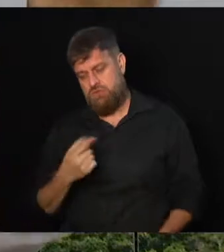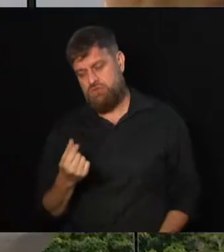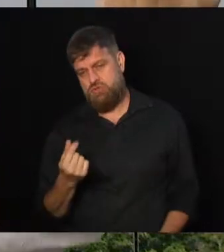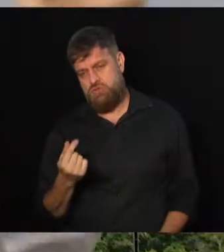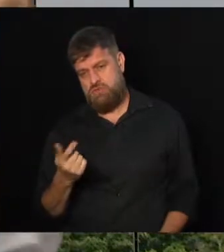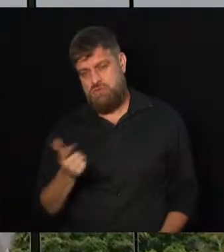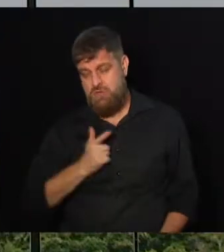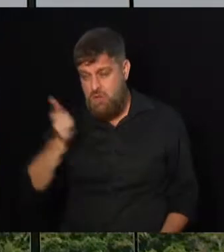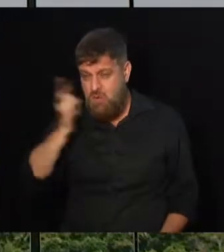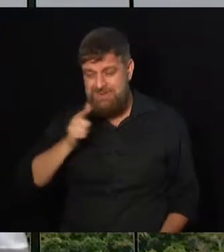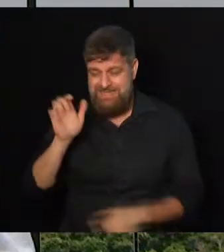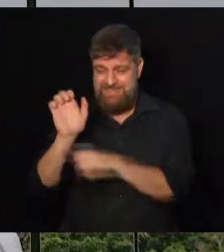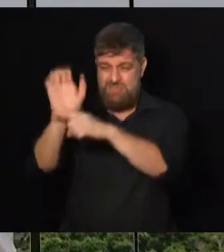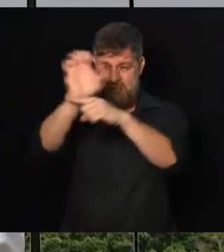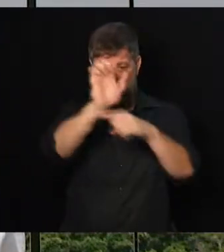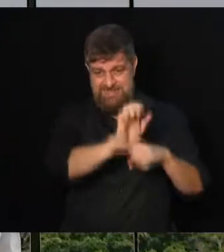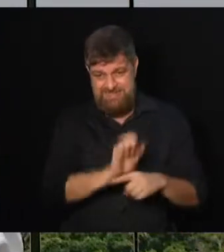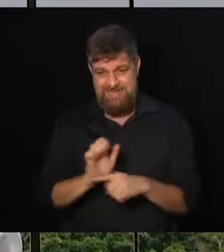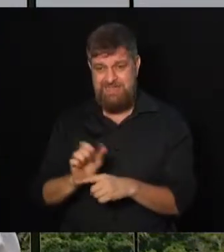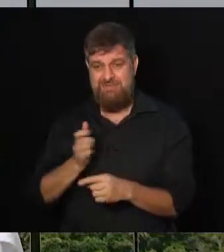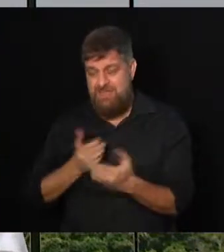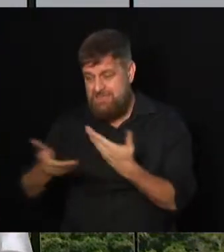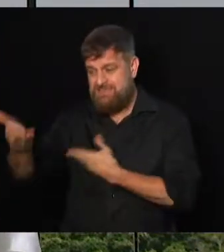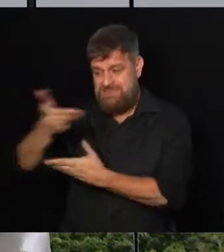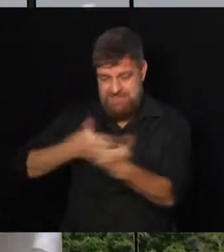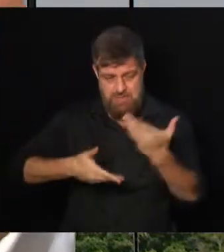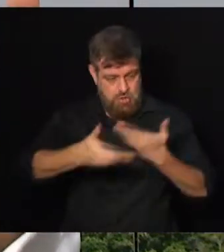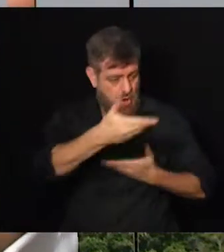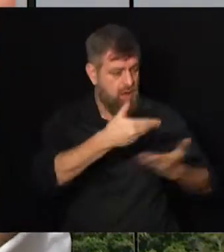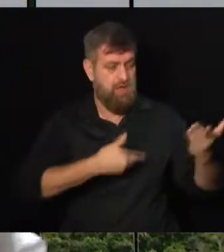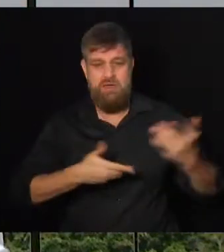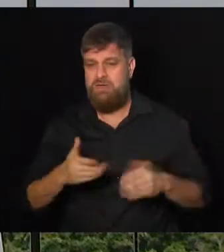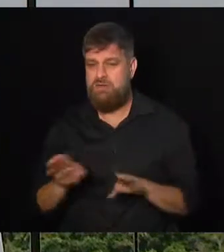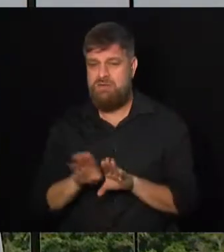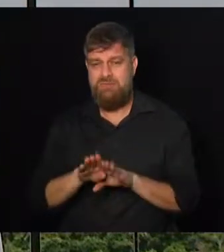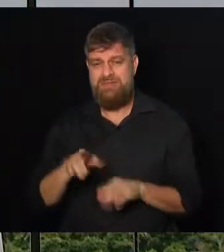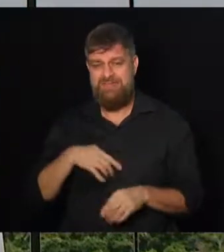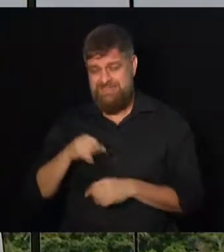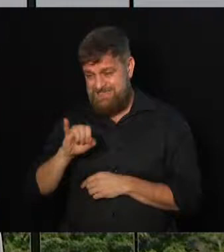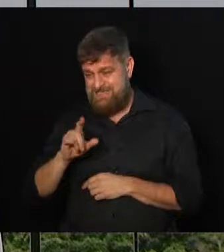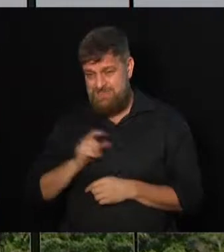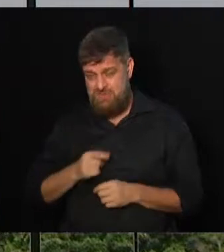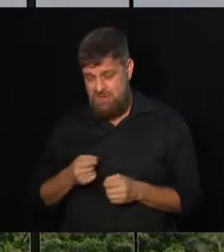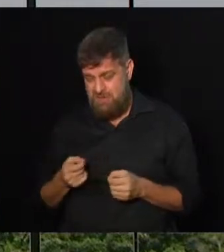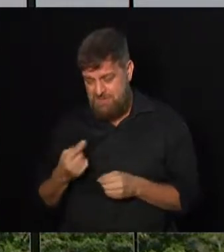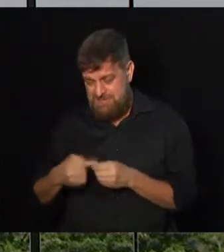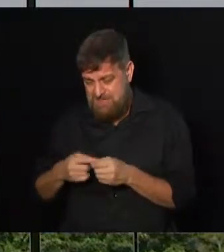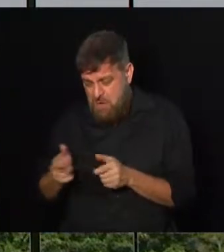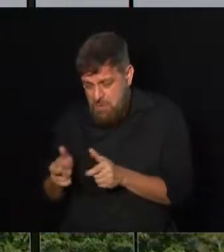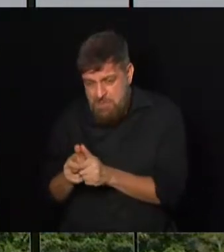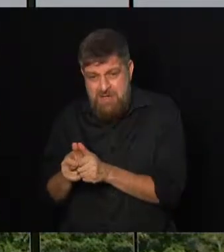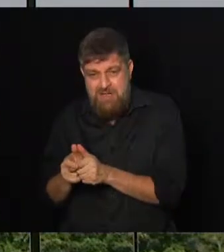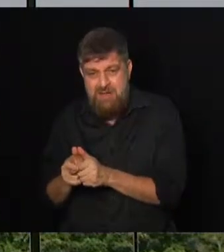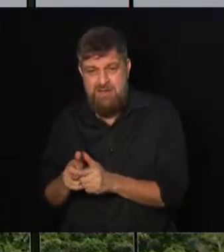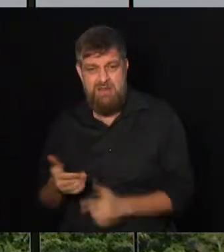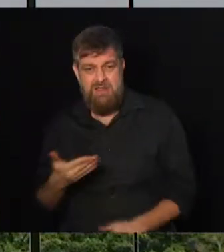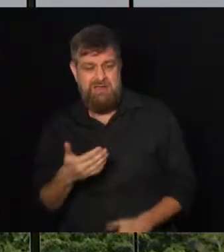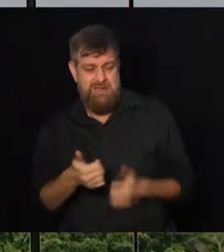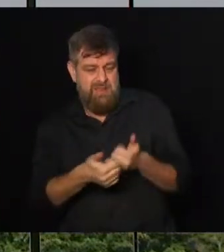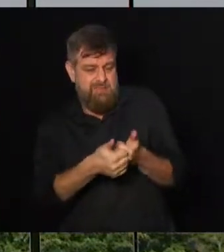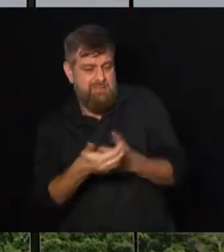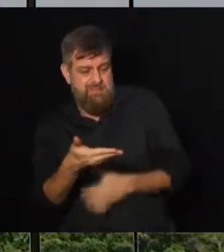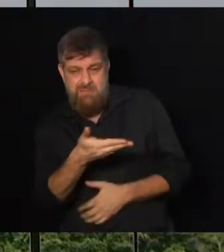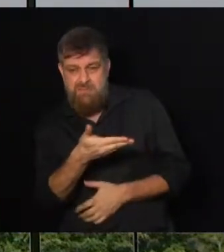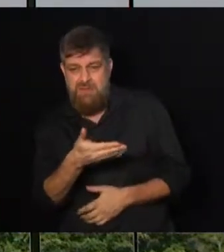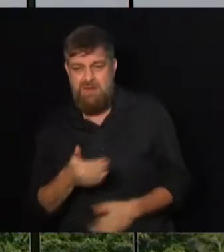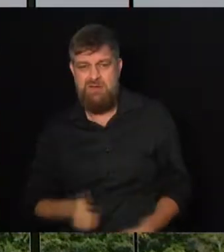que vêm de outros estados, você tem que fazer essa troca tripartite. Volto a falar, você pega uma cidade pequena, não muito longe aqui, você pega uma cidade pequena que não